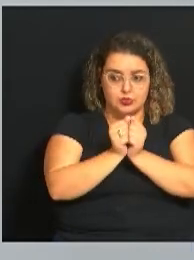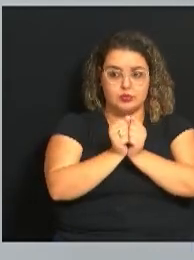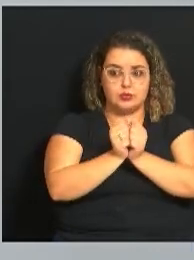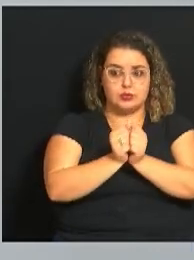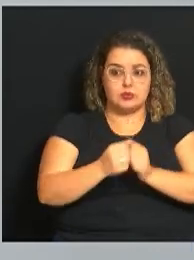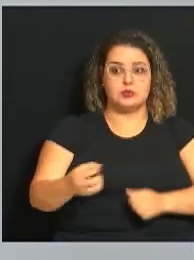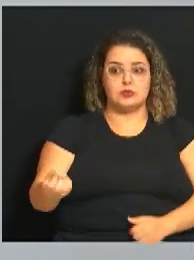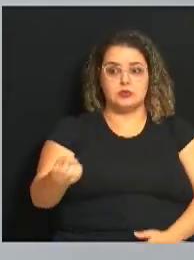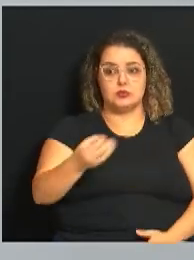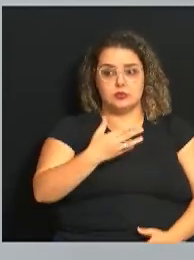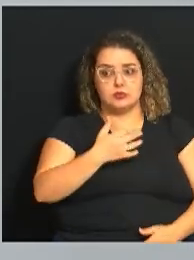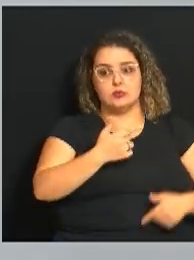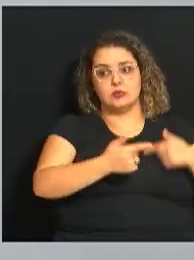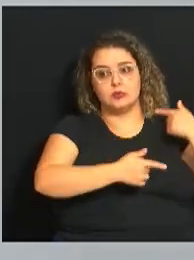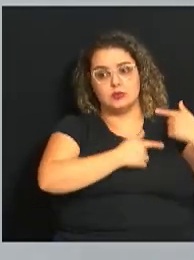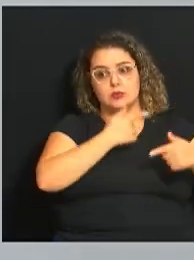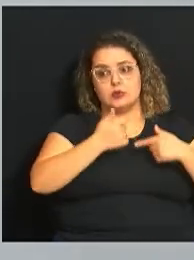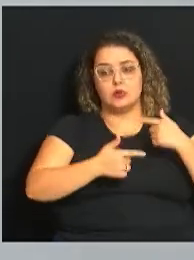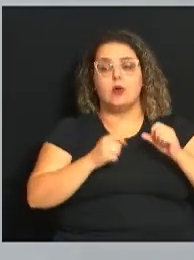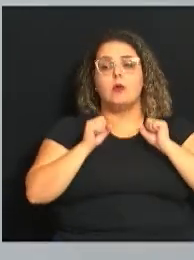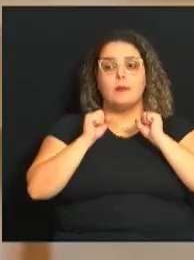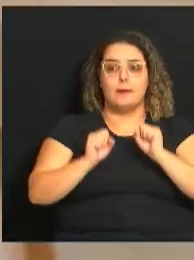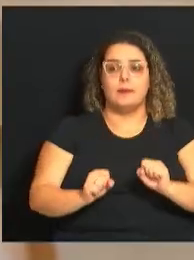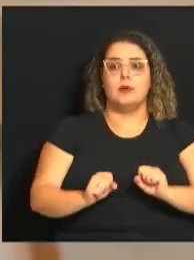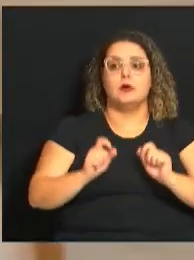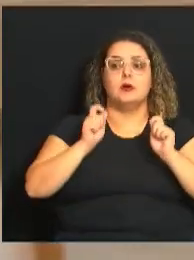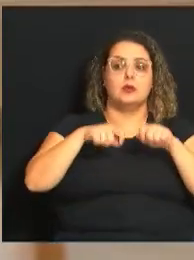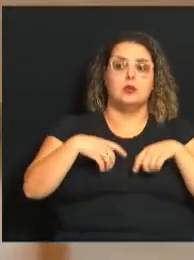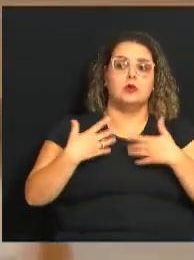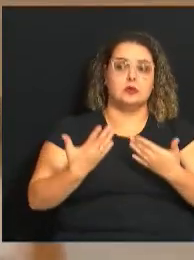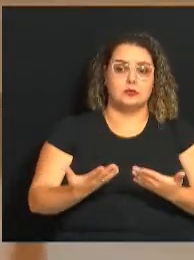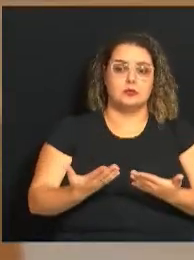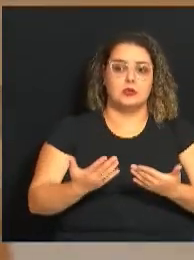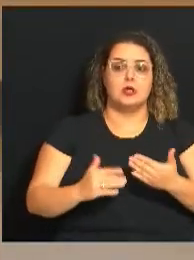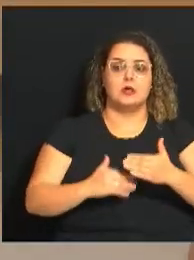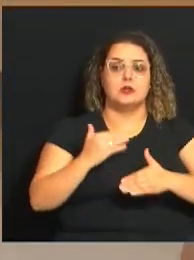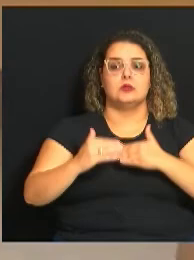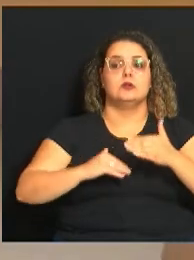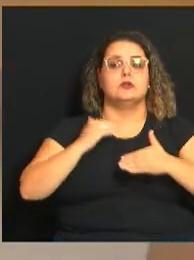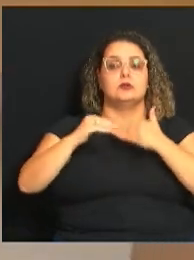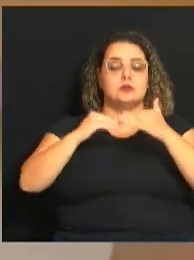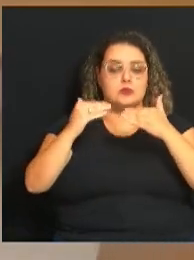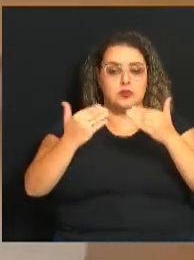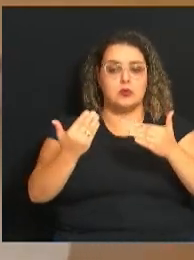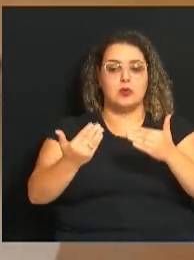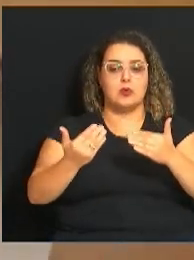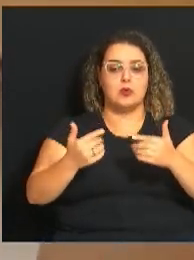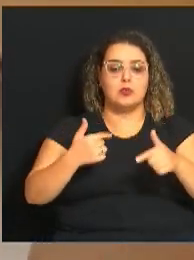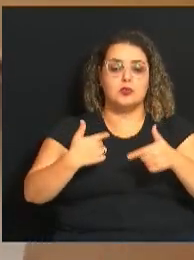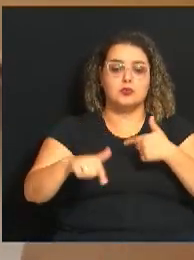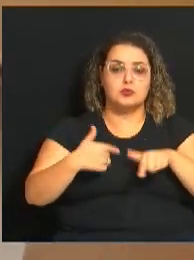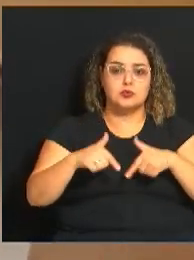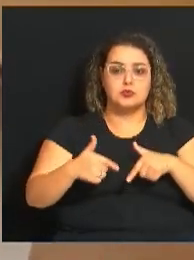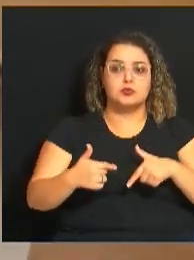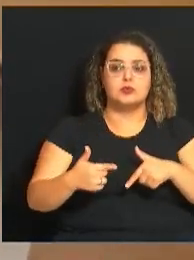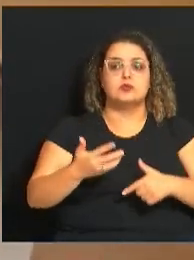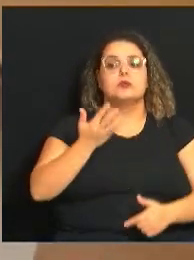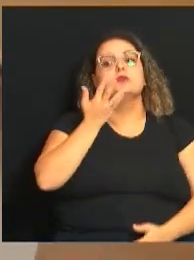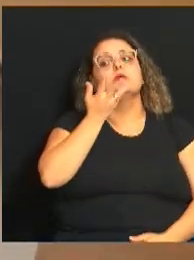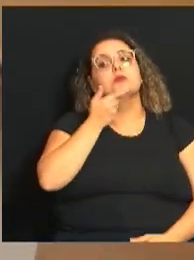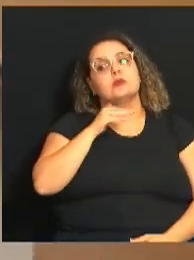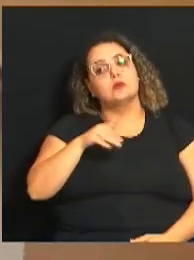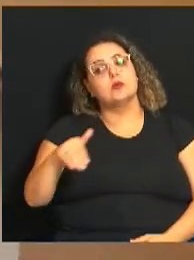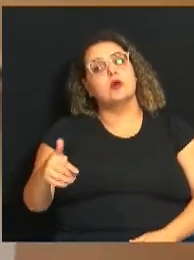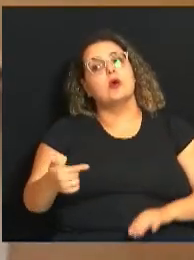gerações, possam efetivamente ter condições de desenvolver um trabalho com essas crianças, mostrando